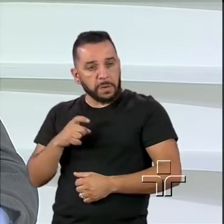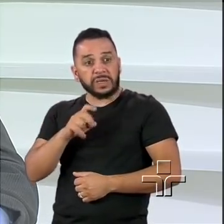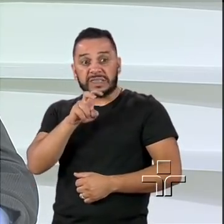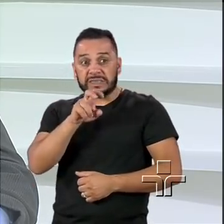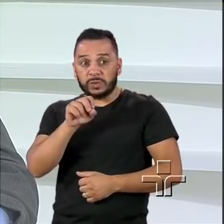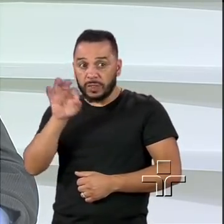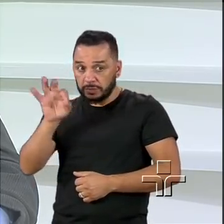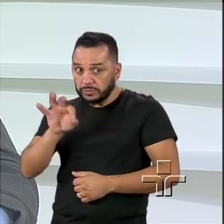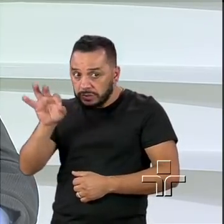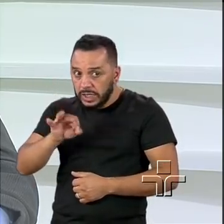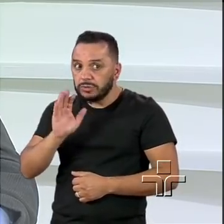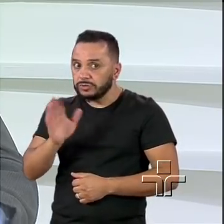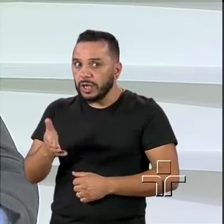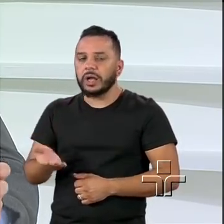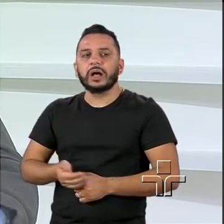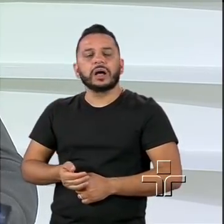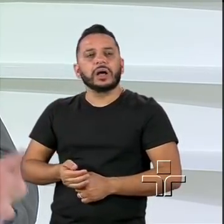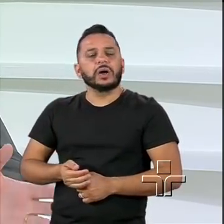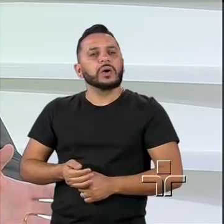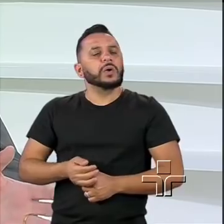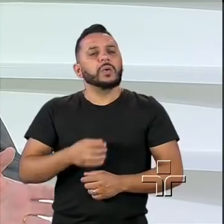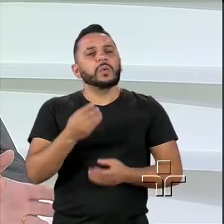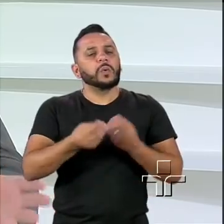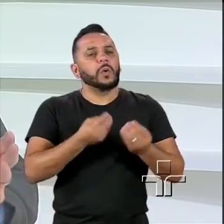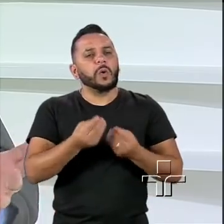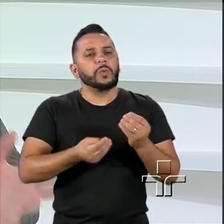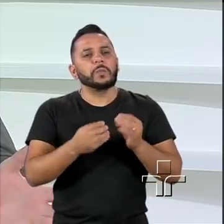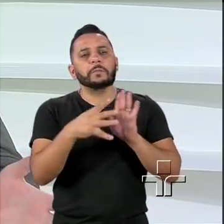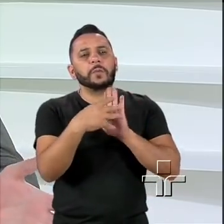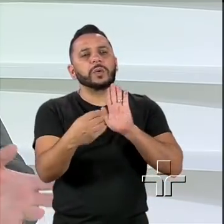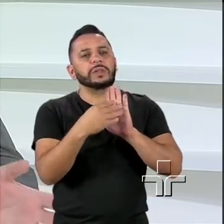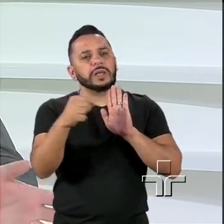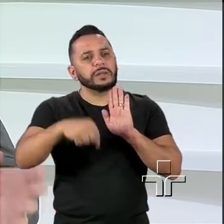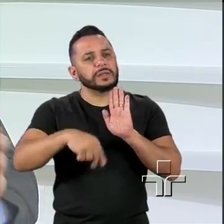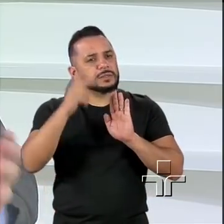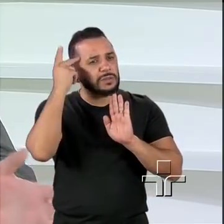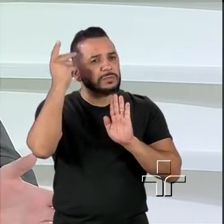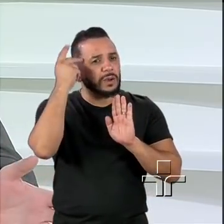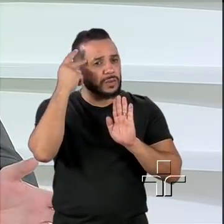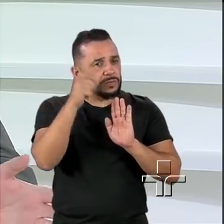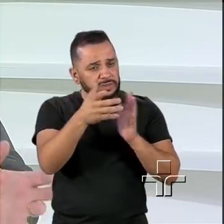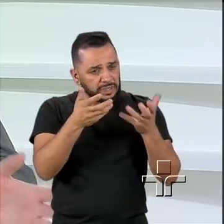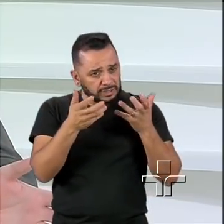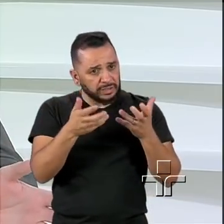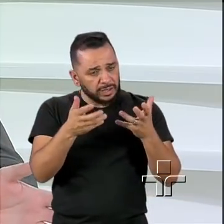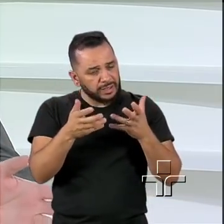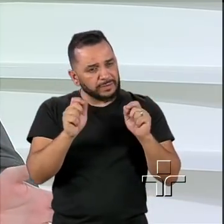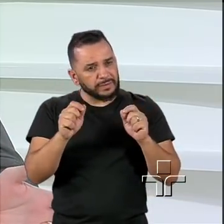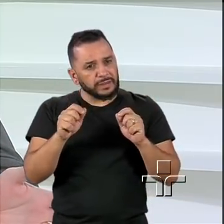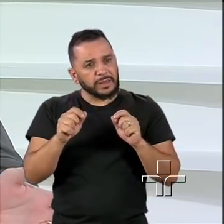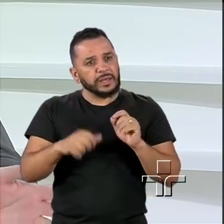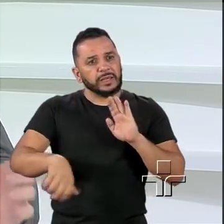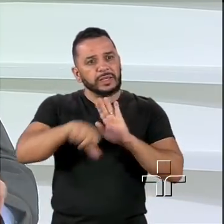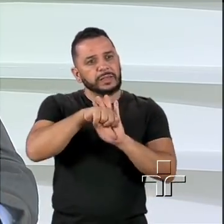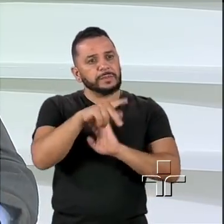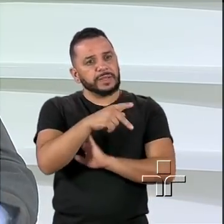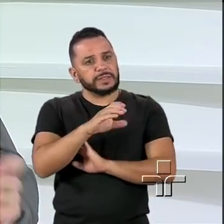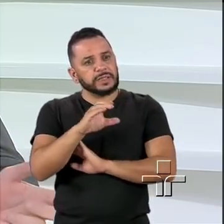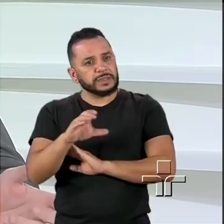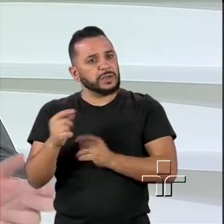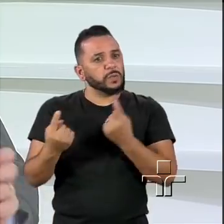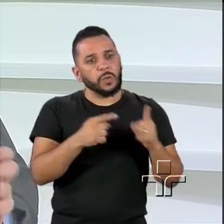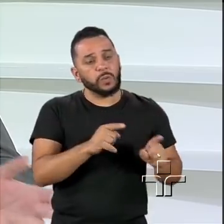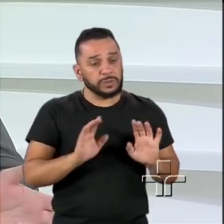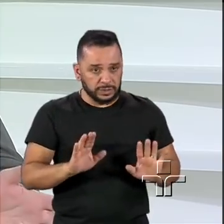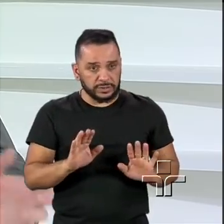ano anterior. Eu queria saber que modelo que o senhor vai implantar em São Paulo, pretende implantar em São Paulo, para combater a facção criminosa, se o